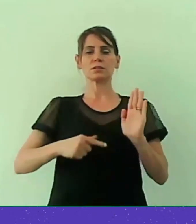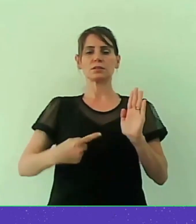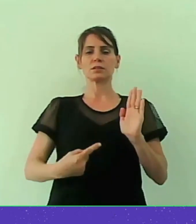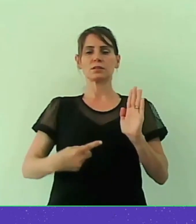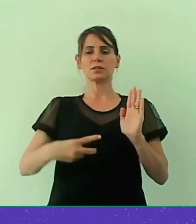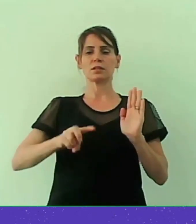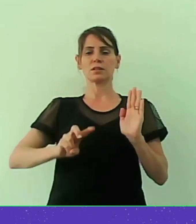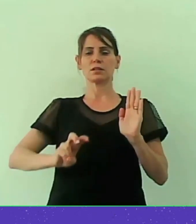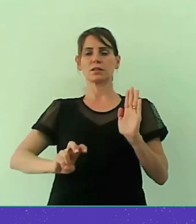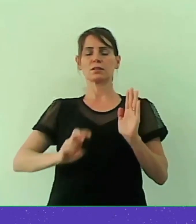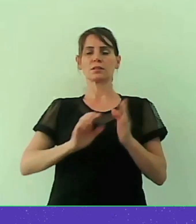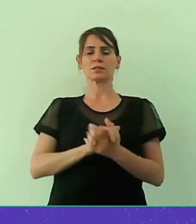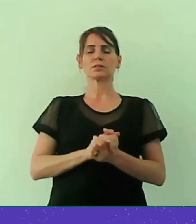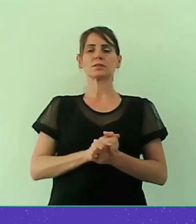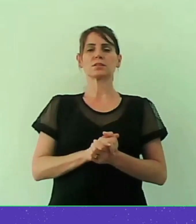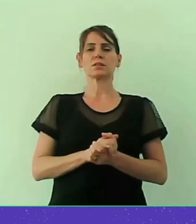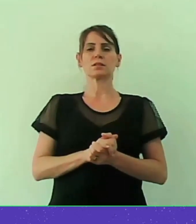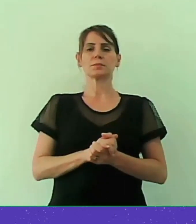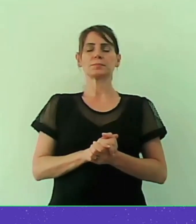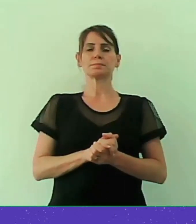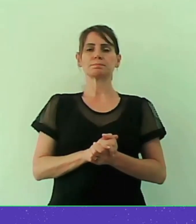na versão King James atualizada,